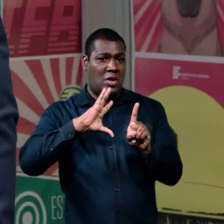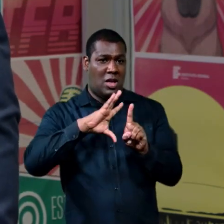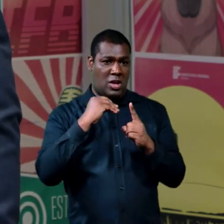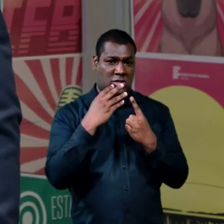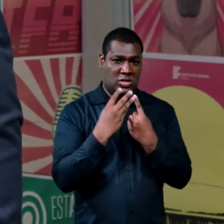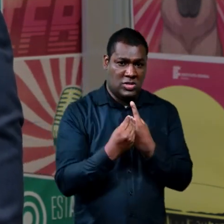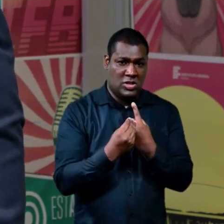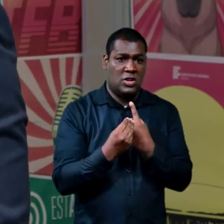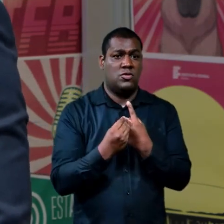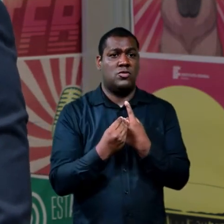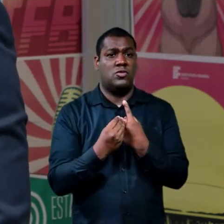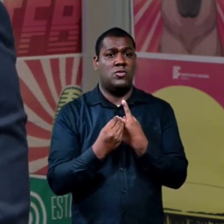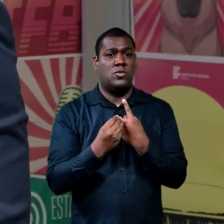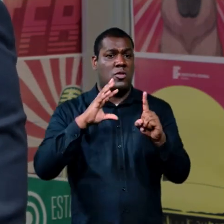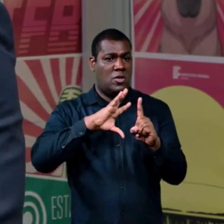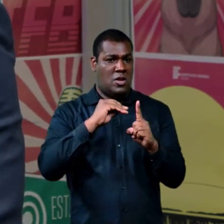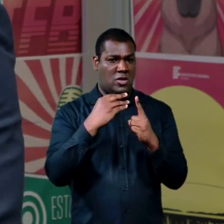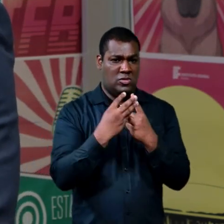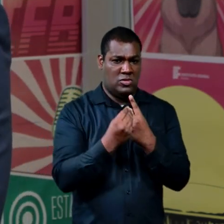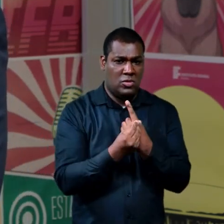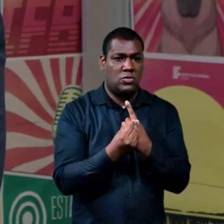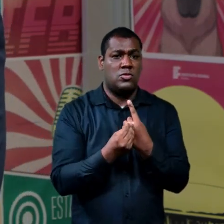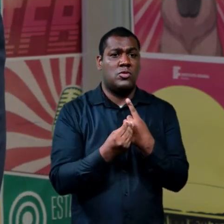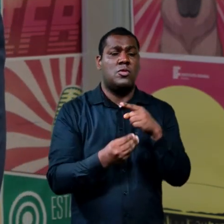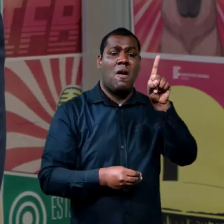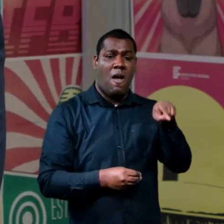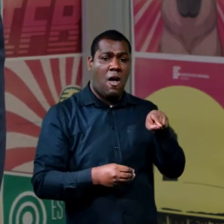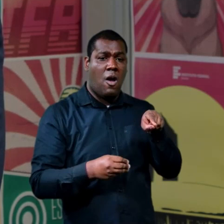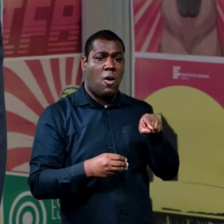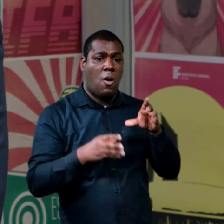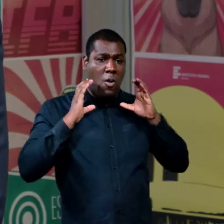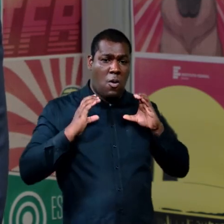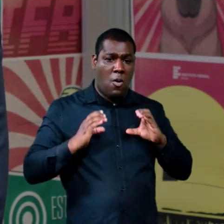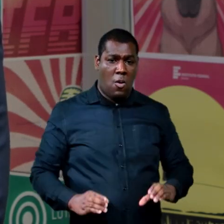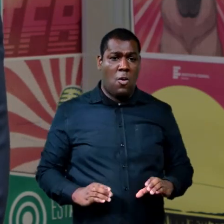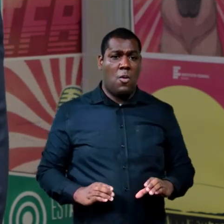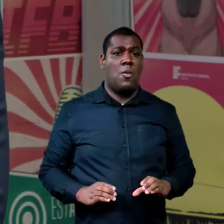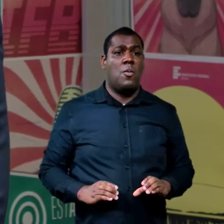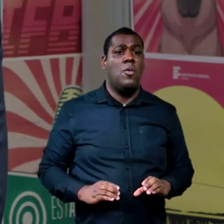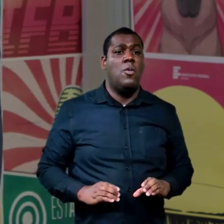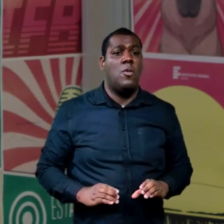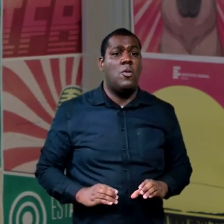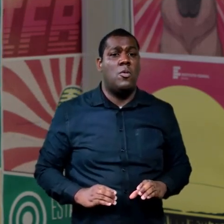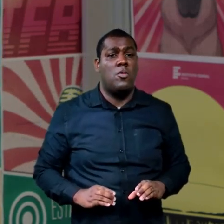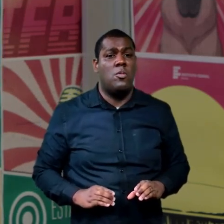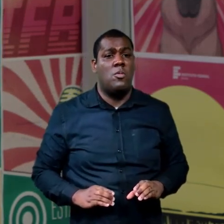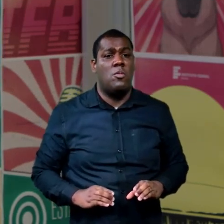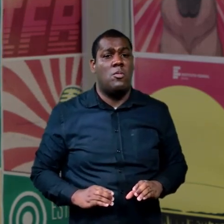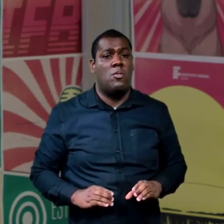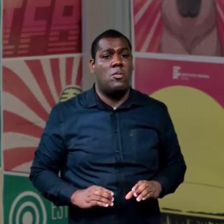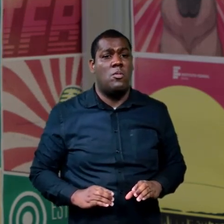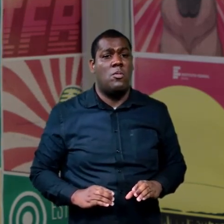o próprio nome fala, ele é um comportamento, em fundamental, ele é um comportamento não